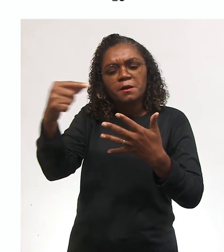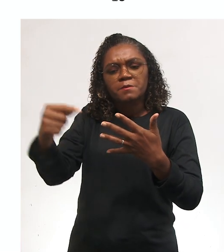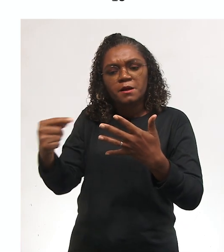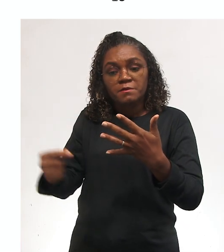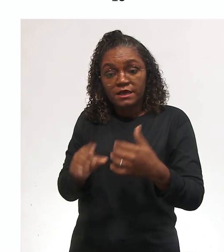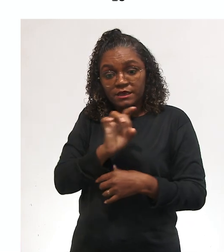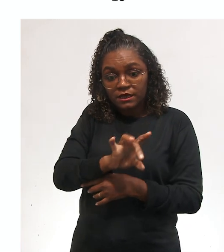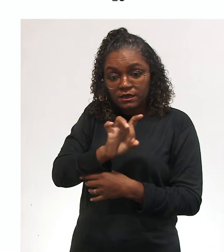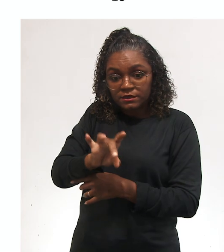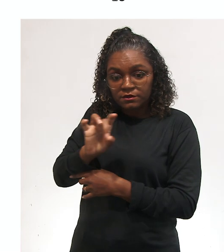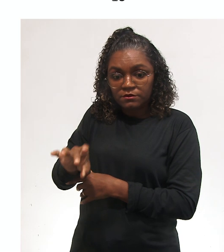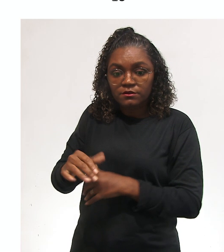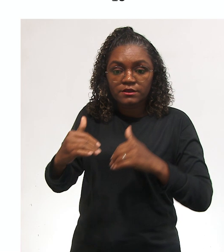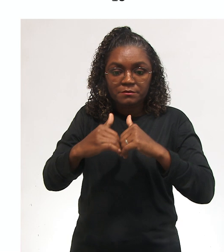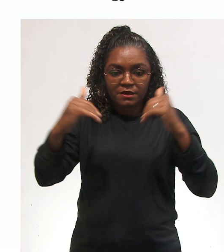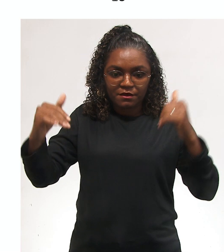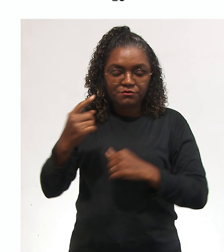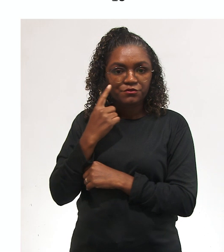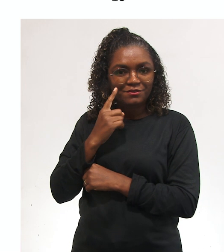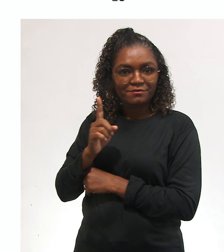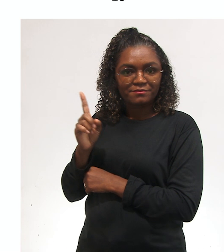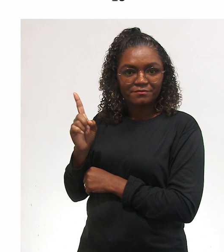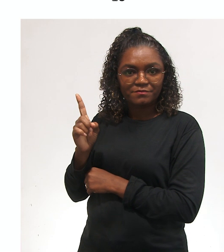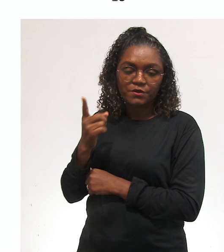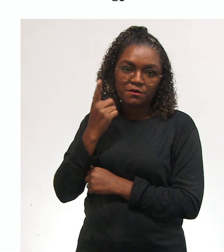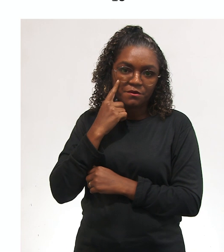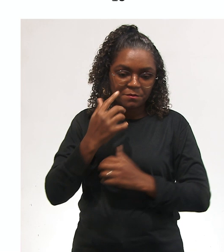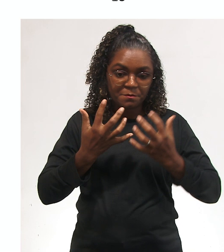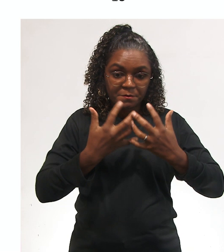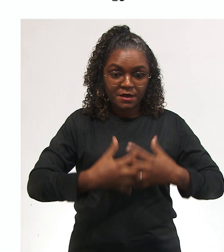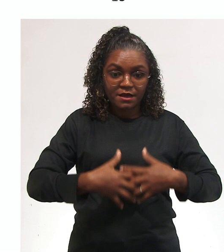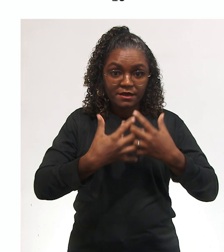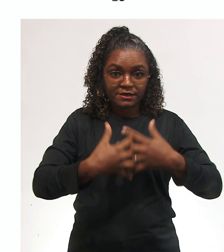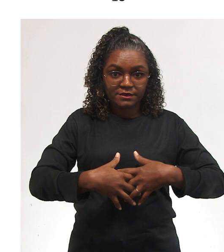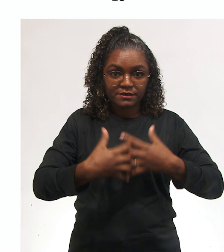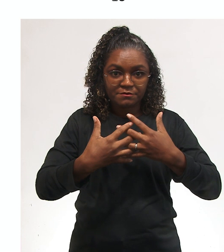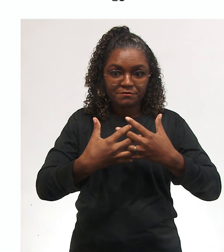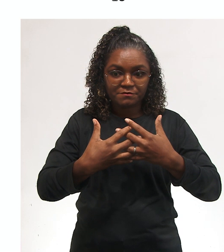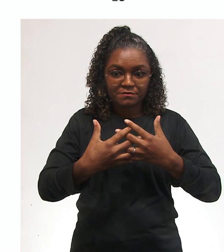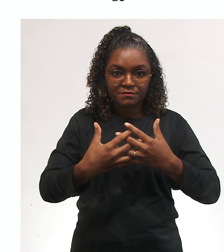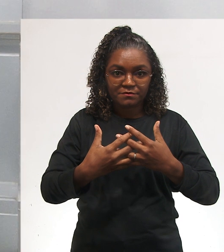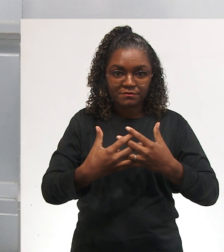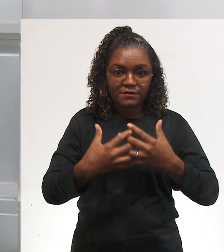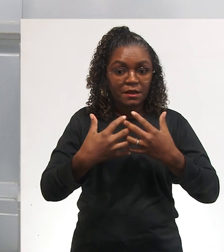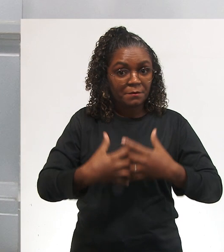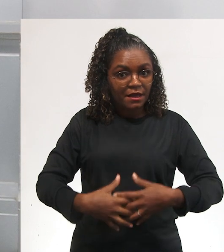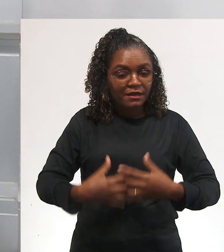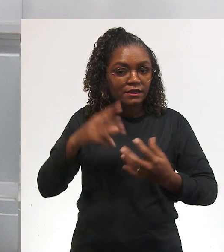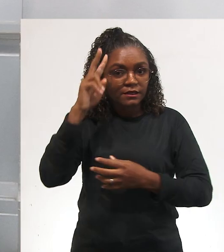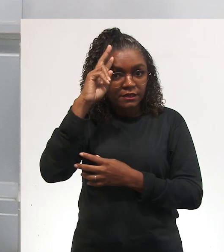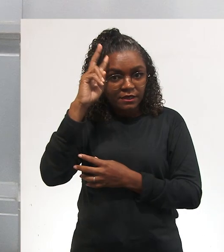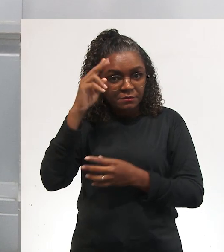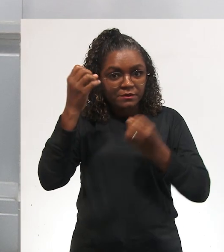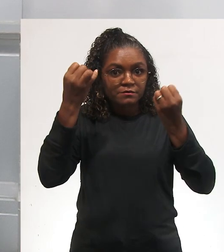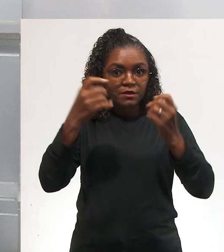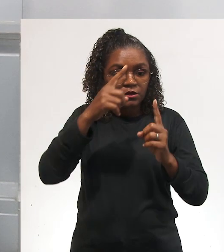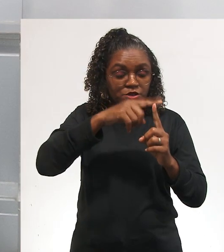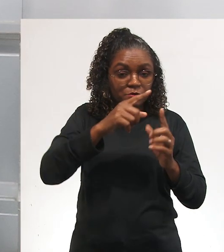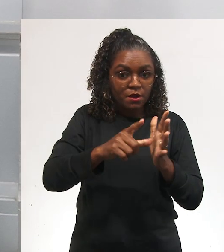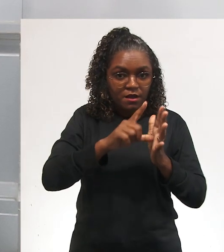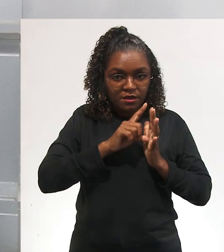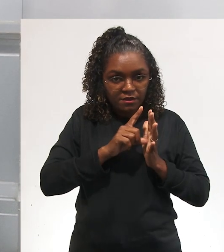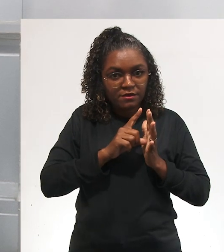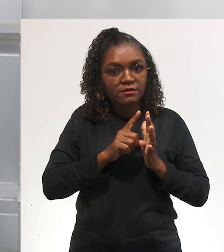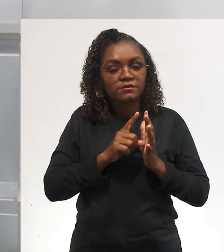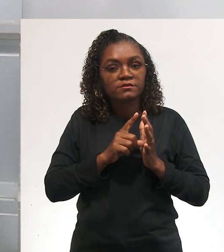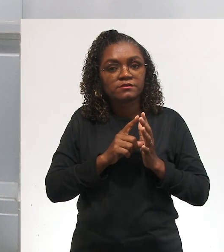Para cada categoria, a gente separa aqui, ó, máquinas, dentro daquele brainstorming que a gente fez,